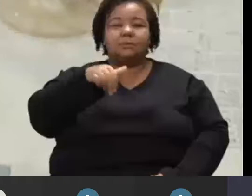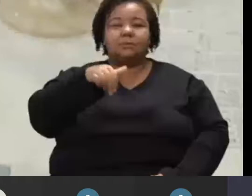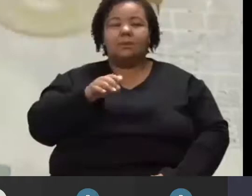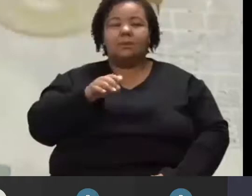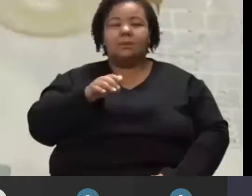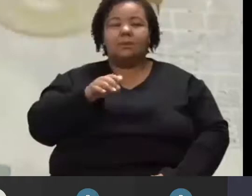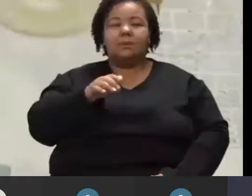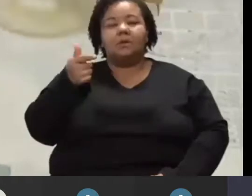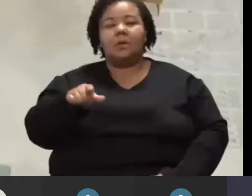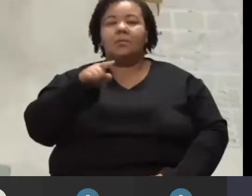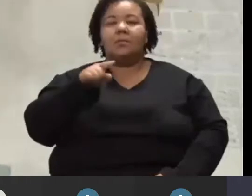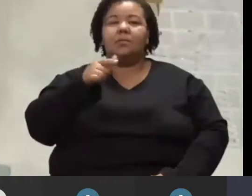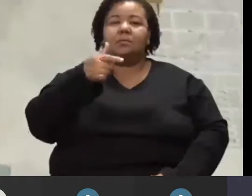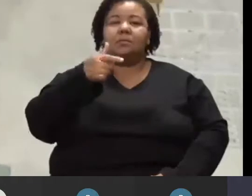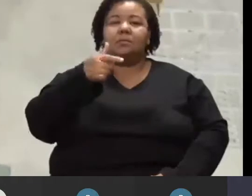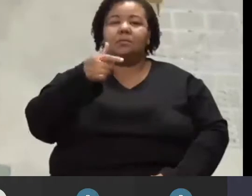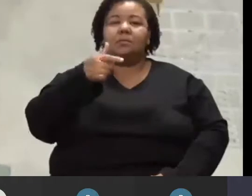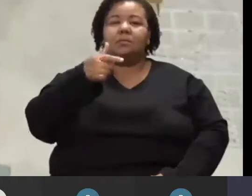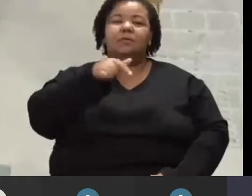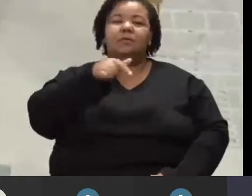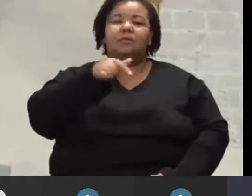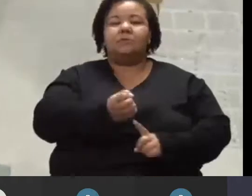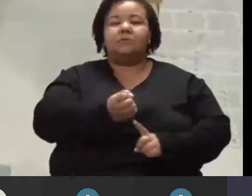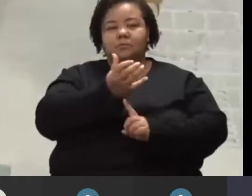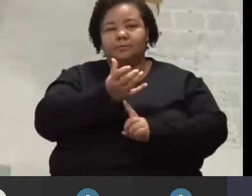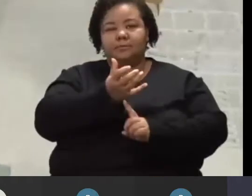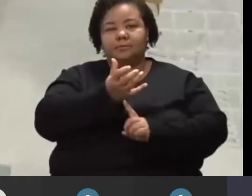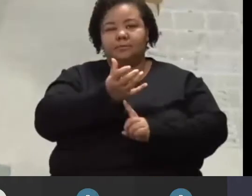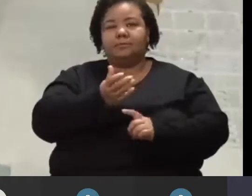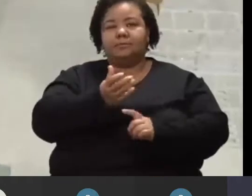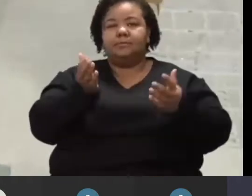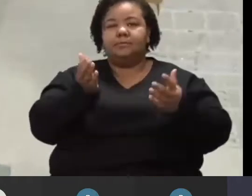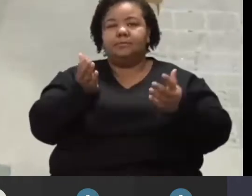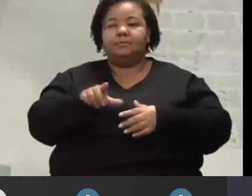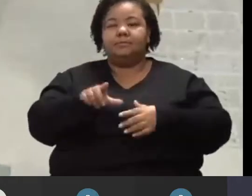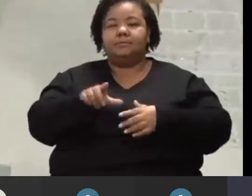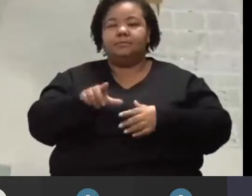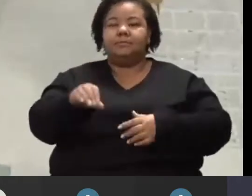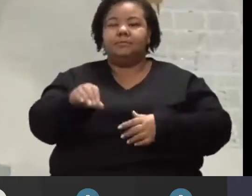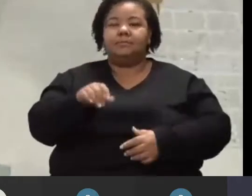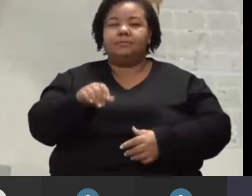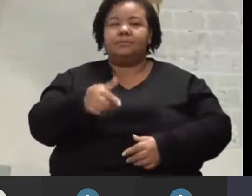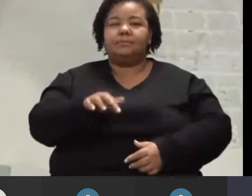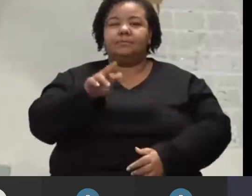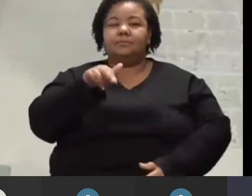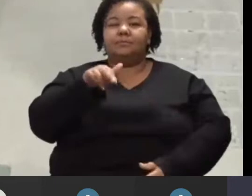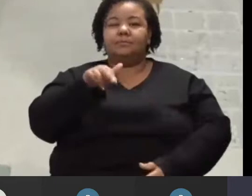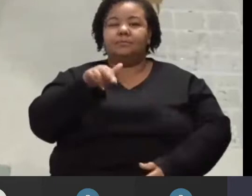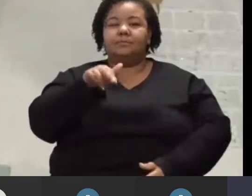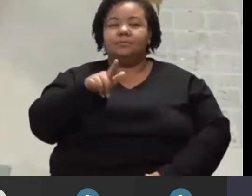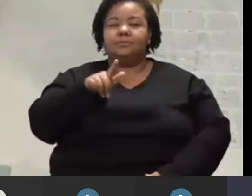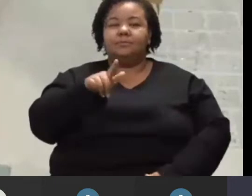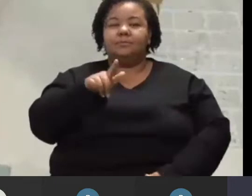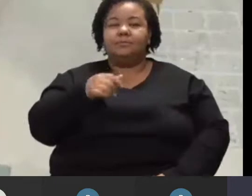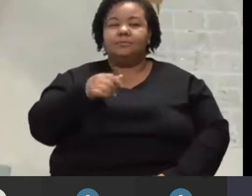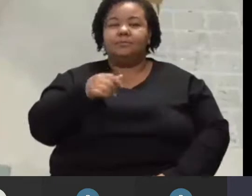Candida albicans, ela foi solubilizada naquela salina. E agora nós vamos pegar uma alíquota do fungo